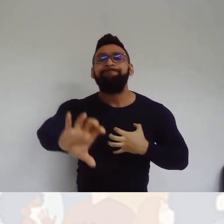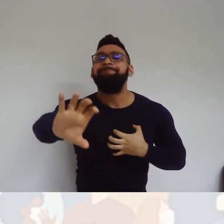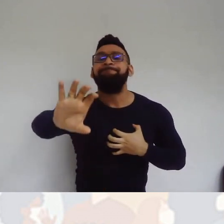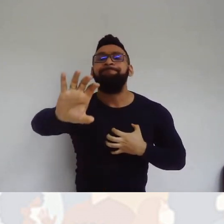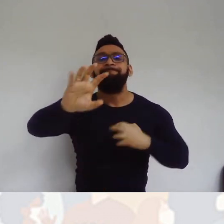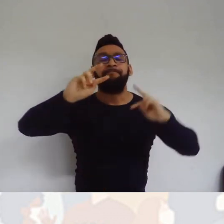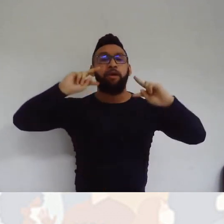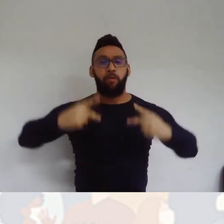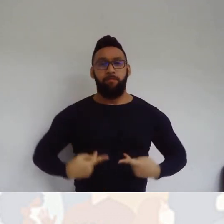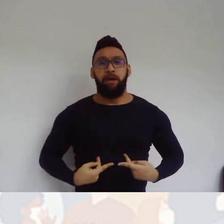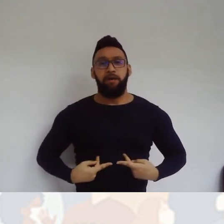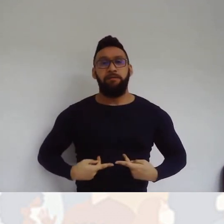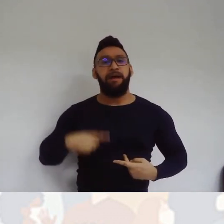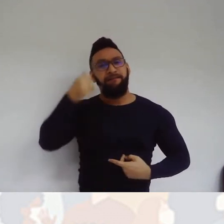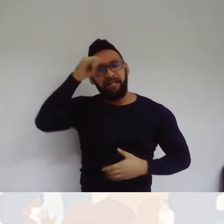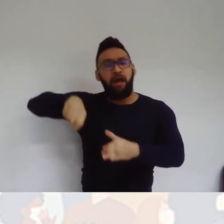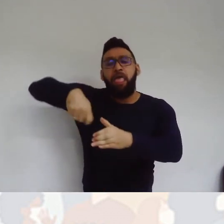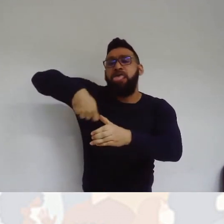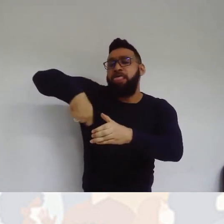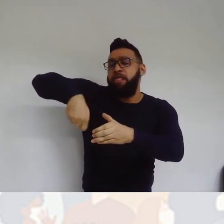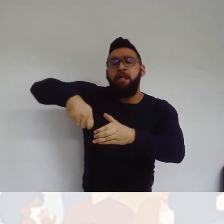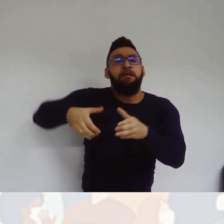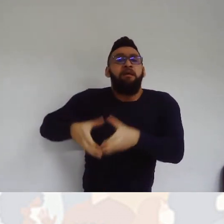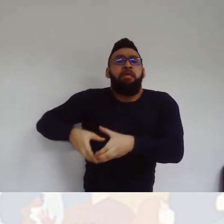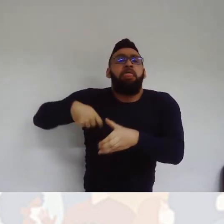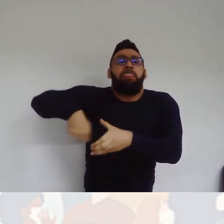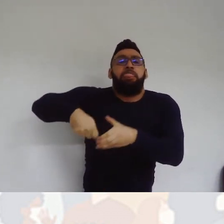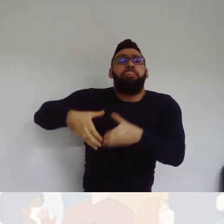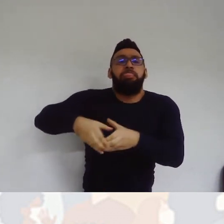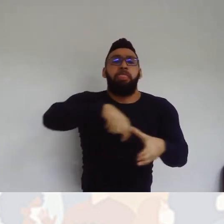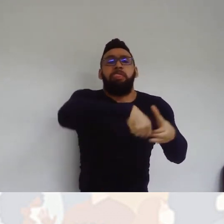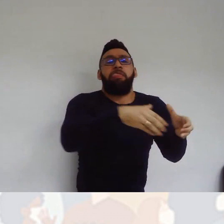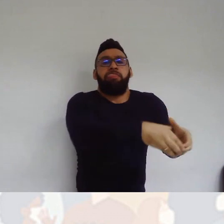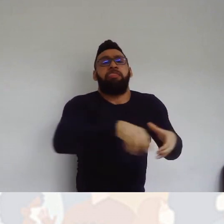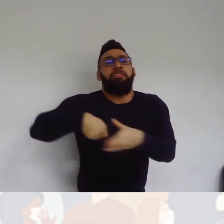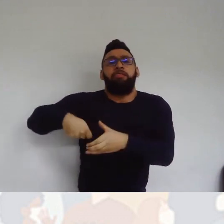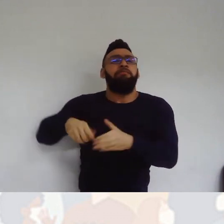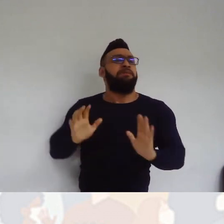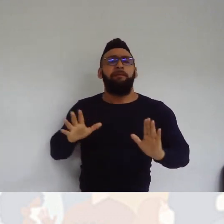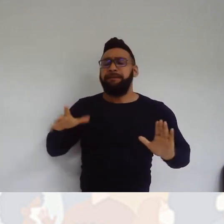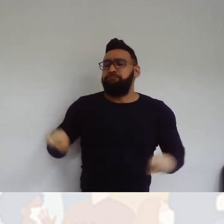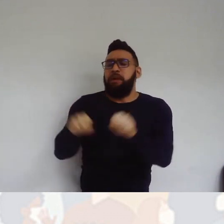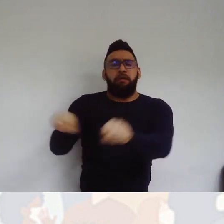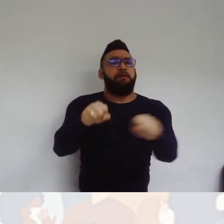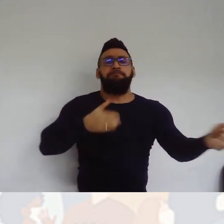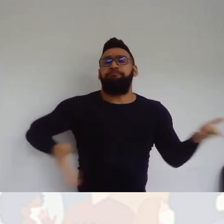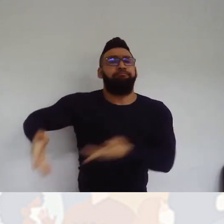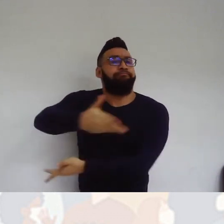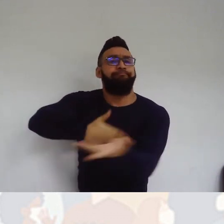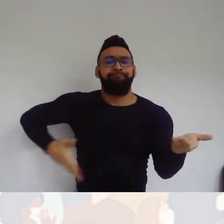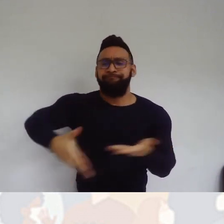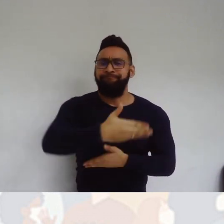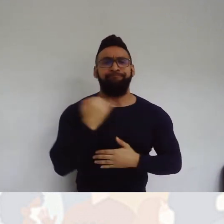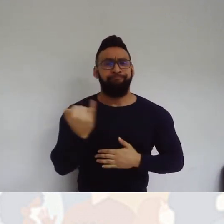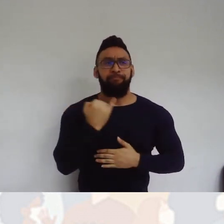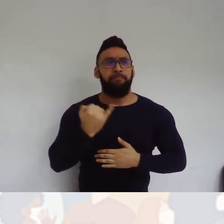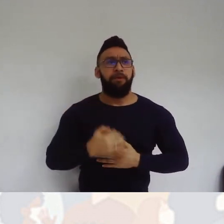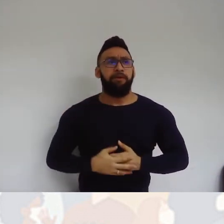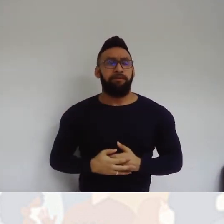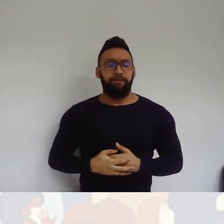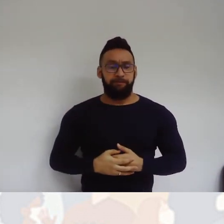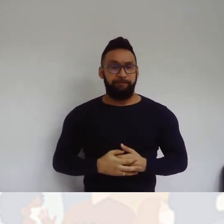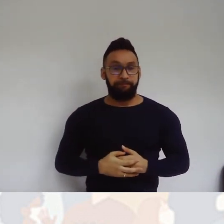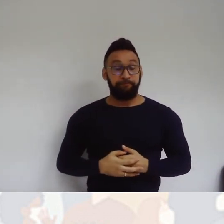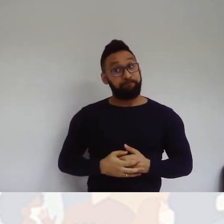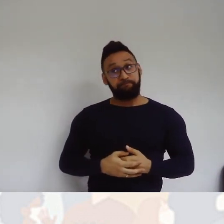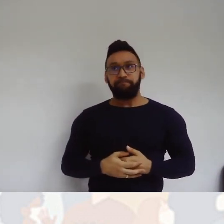de não ficar também tão... Né? Então, é isso. Acho que, às vezes, você está num lugar em que você pode descobrir